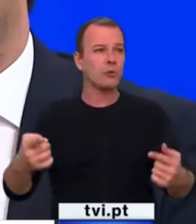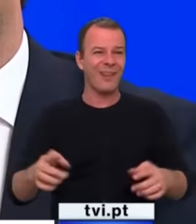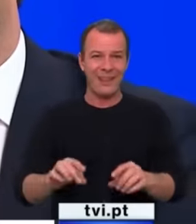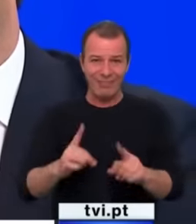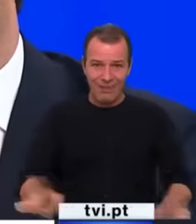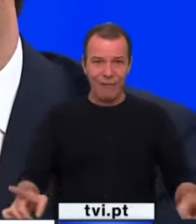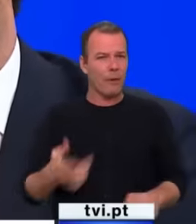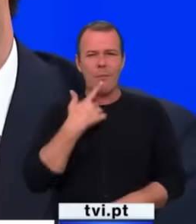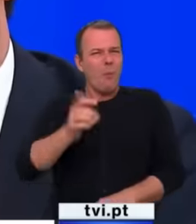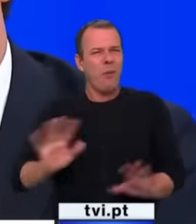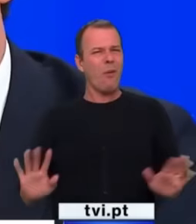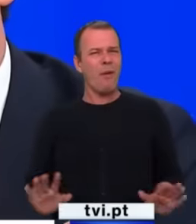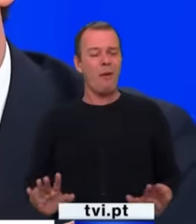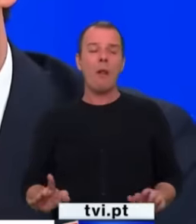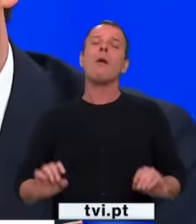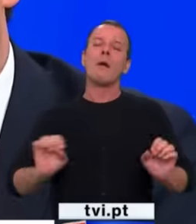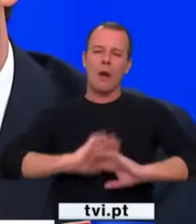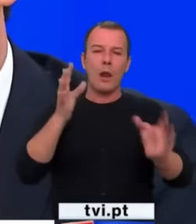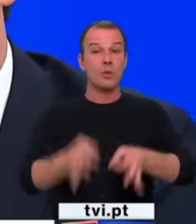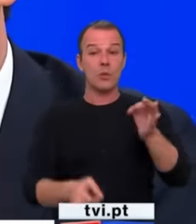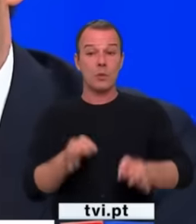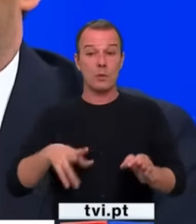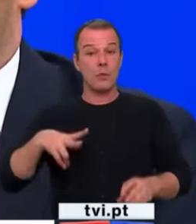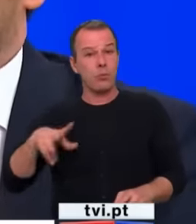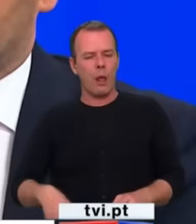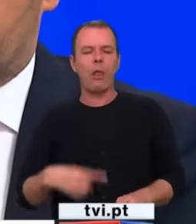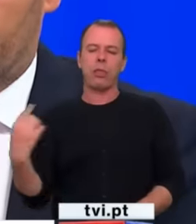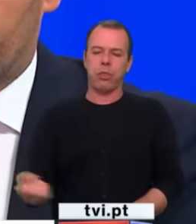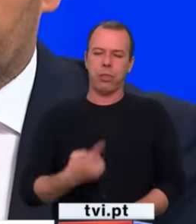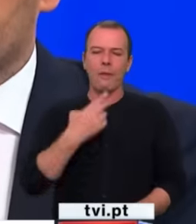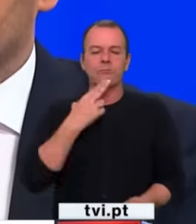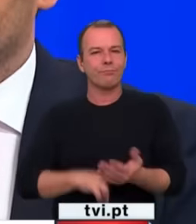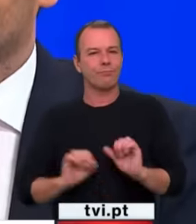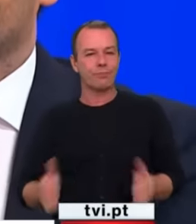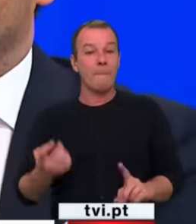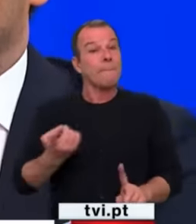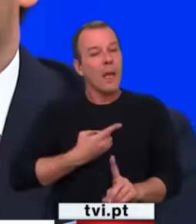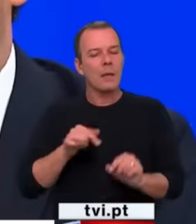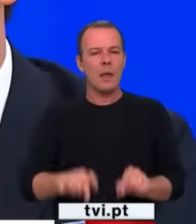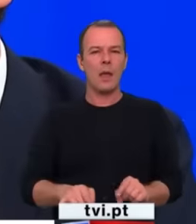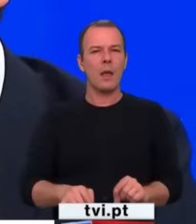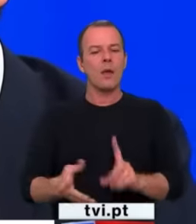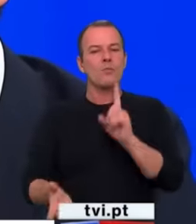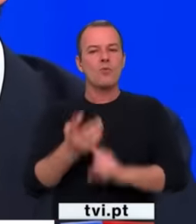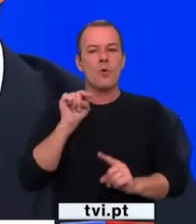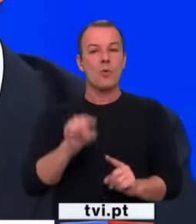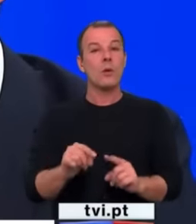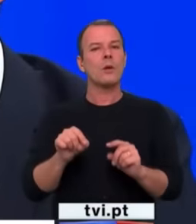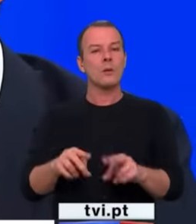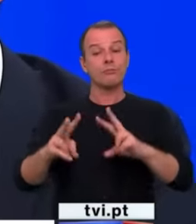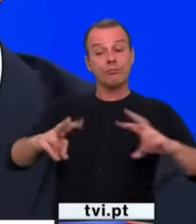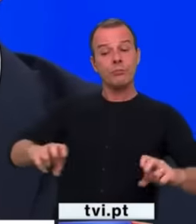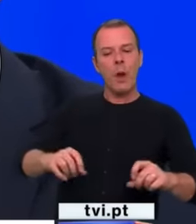portanto, acho que nós temos, a justiça em Portugal é amorosa e nós temos de ter, nós temos de conseguir identificar